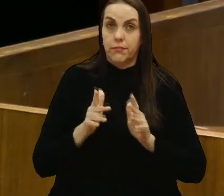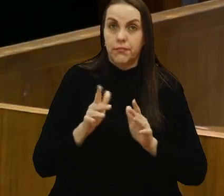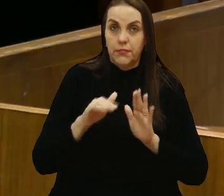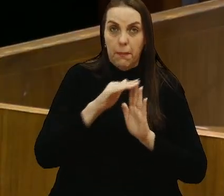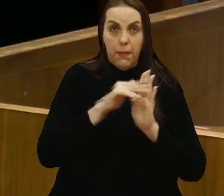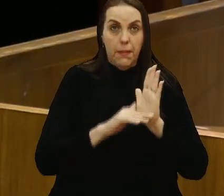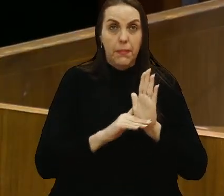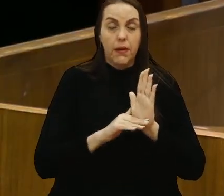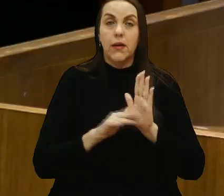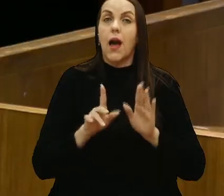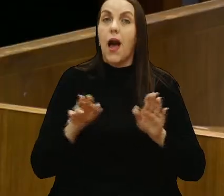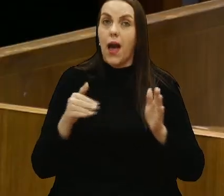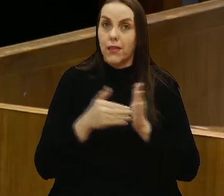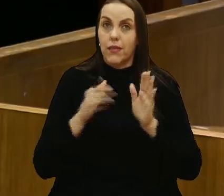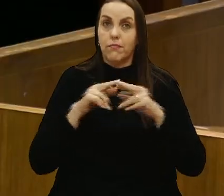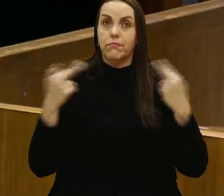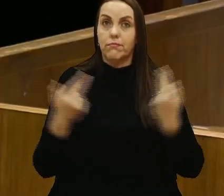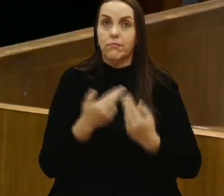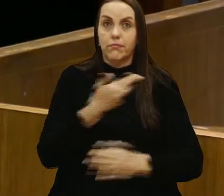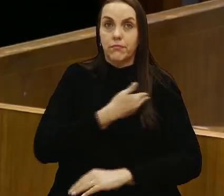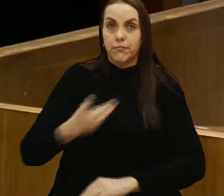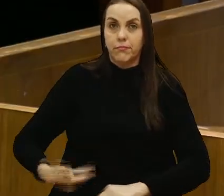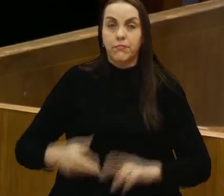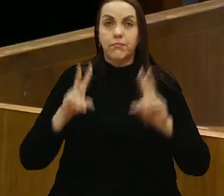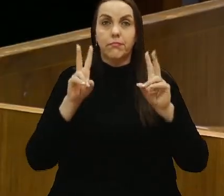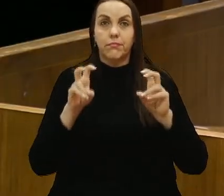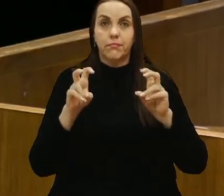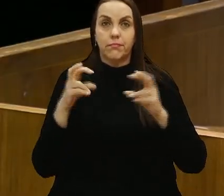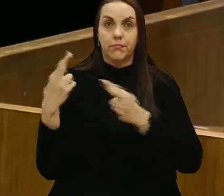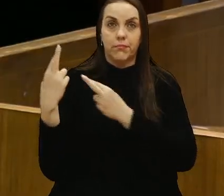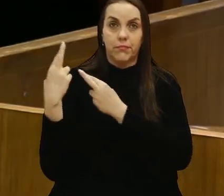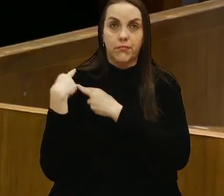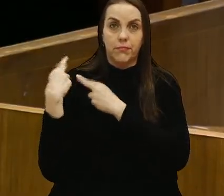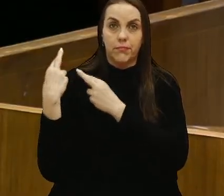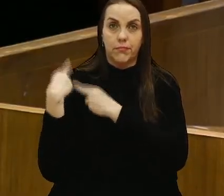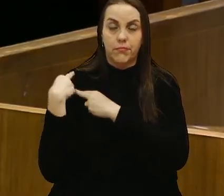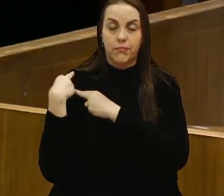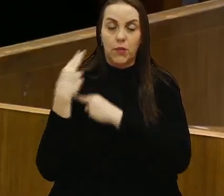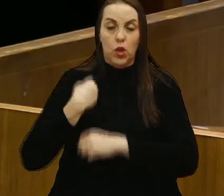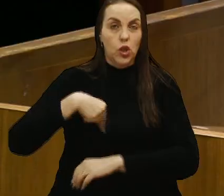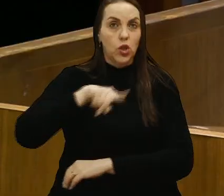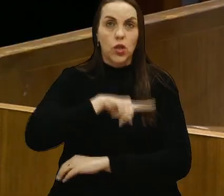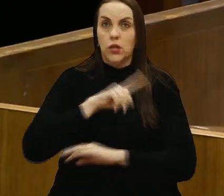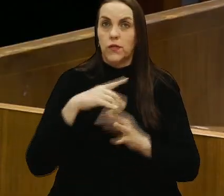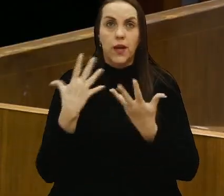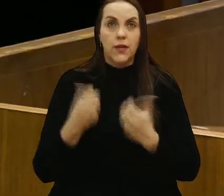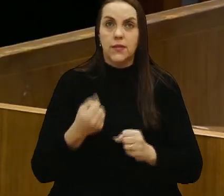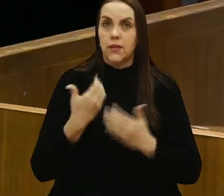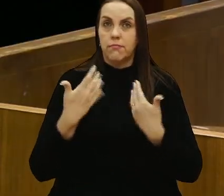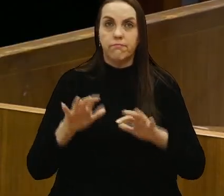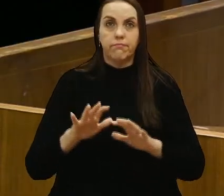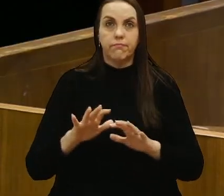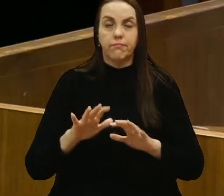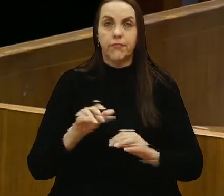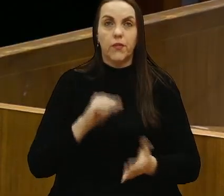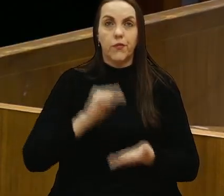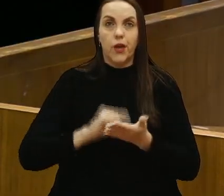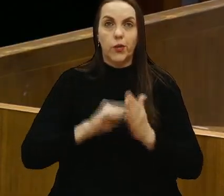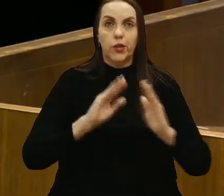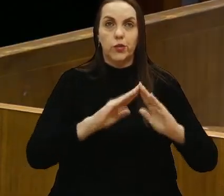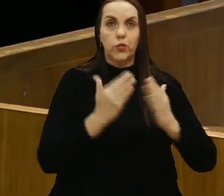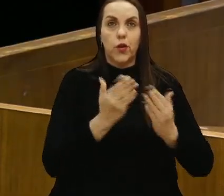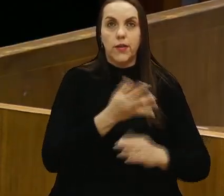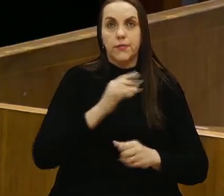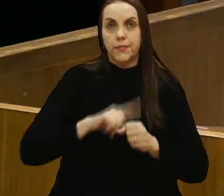uma audiência pública para poder tratar esse assunto com responsabilidade. Nós não vamos aceitar que a falta de escola na nossa